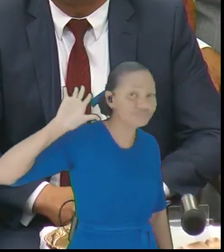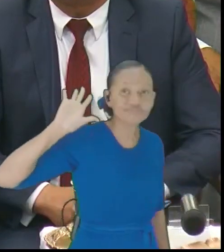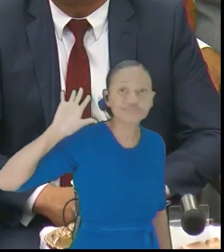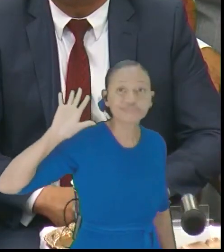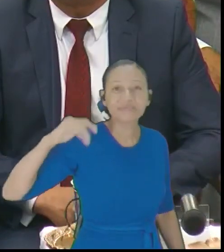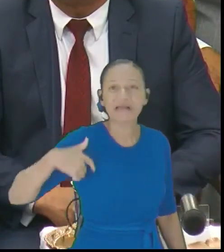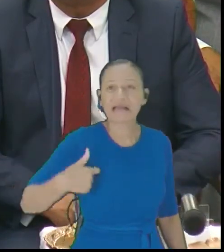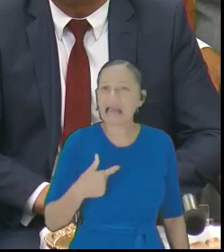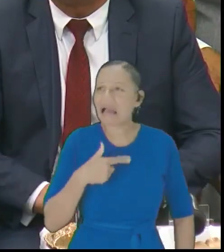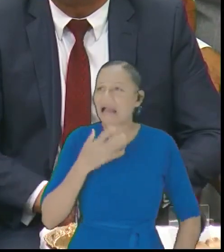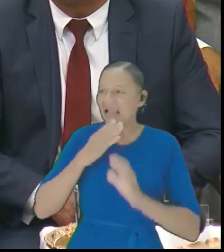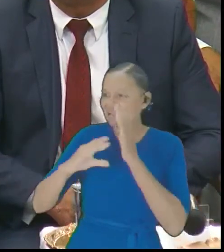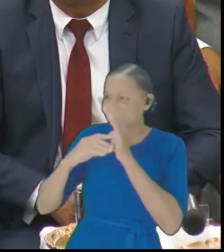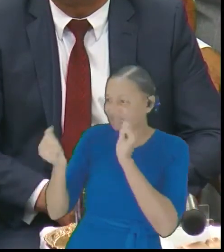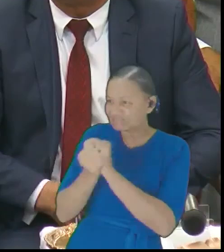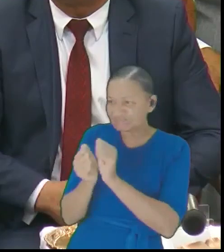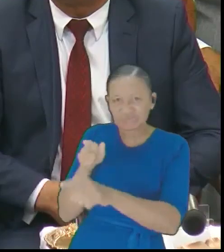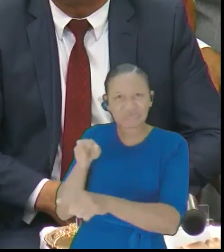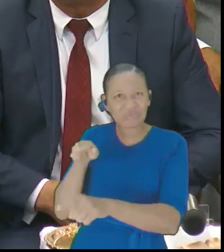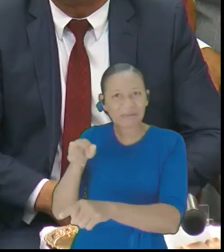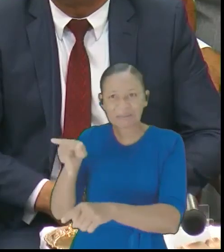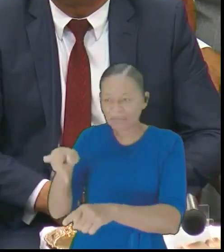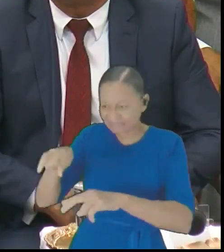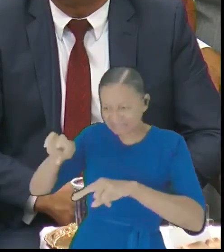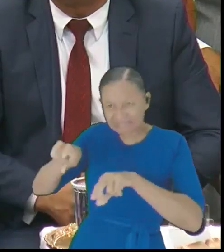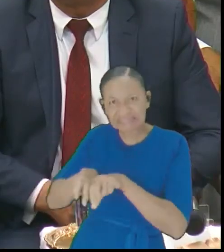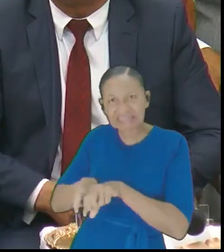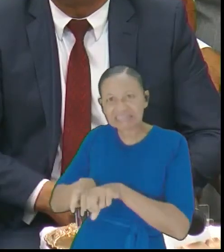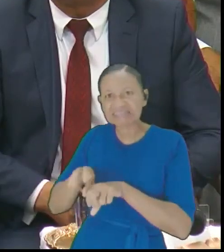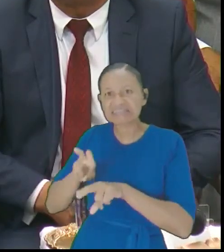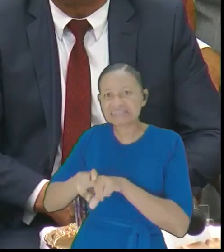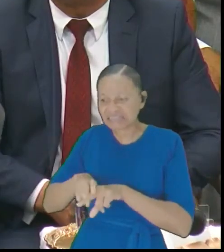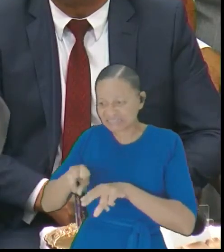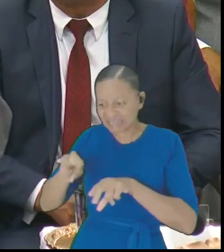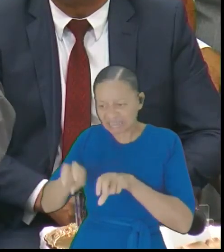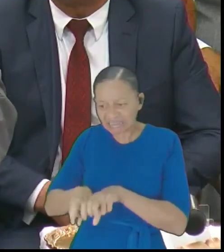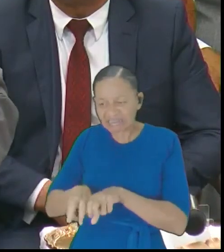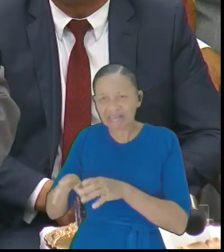Porque se for para mim cantar com aquela irmã, se for para mim sentar.